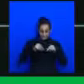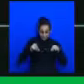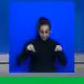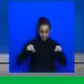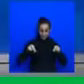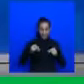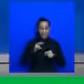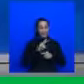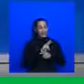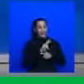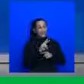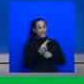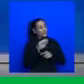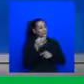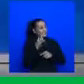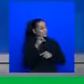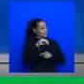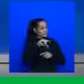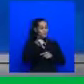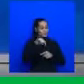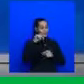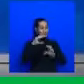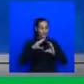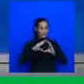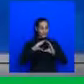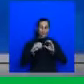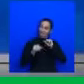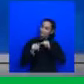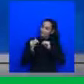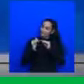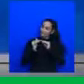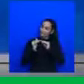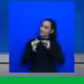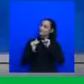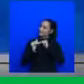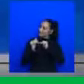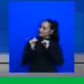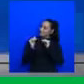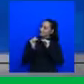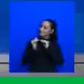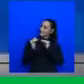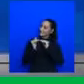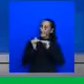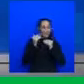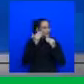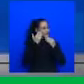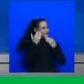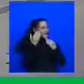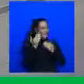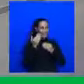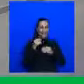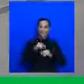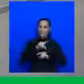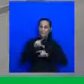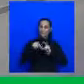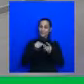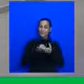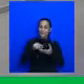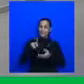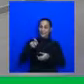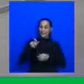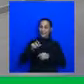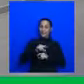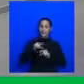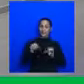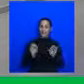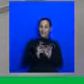02. As auditoras confirmam as bolas sorteadas? Sim, confirmo. Sim, confirmo. Muito obrigada. Essa foi a Mega